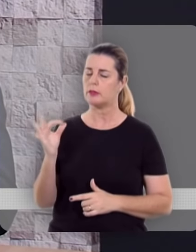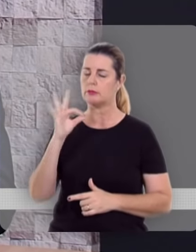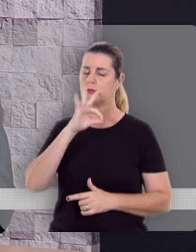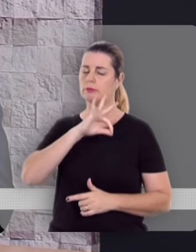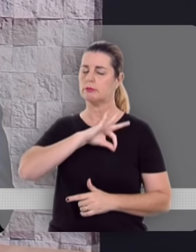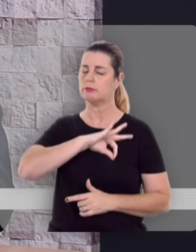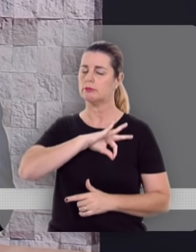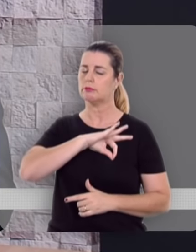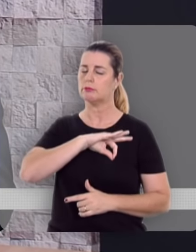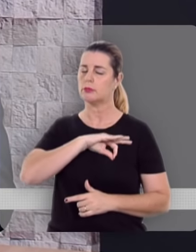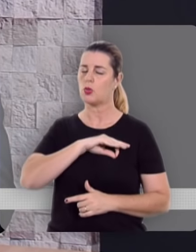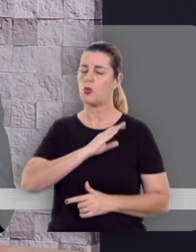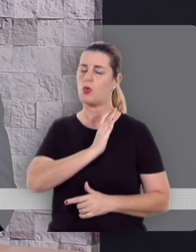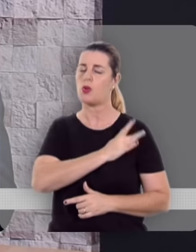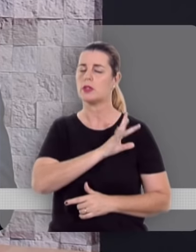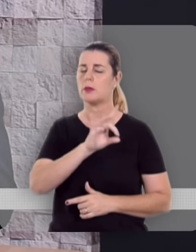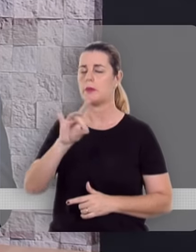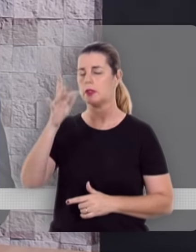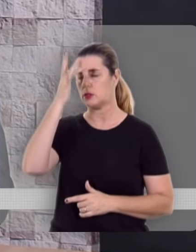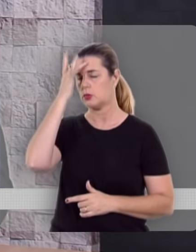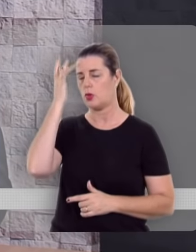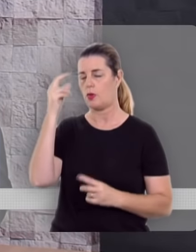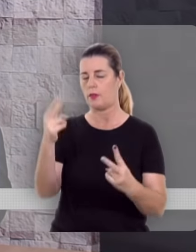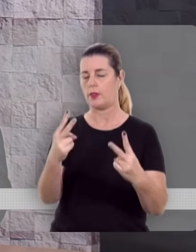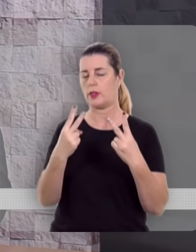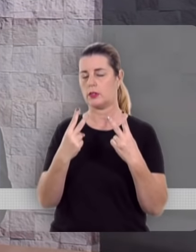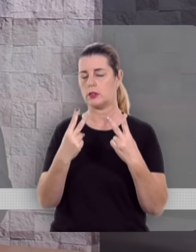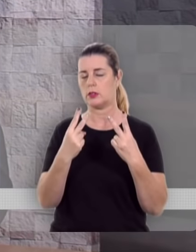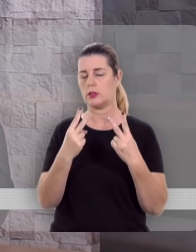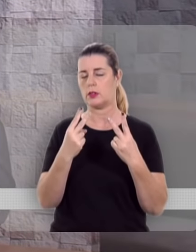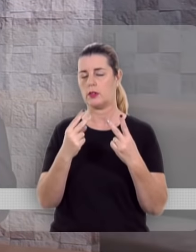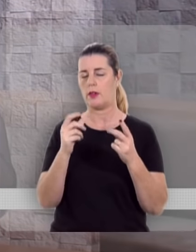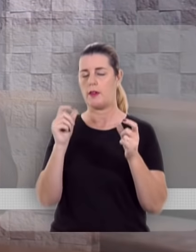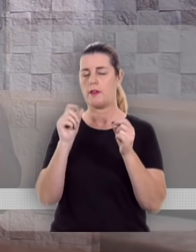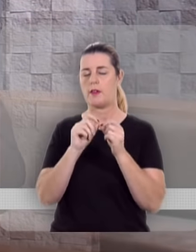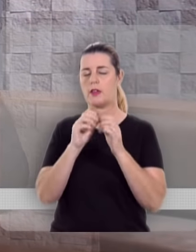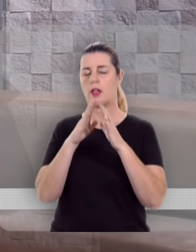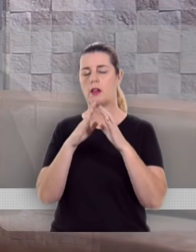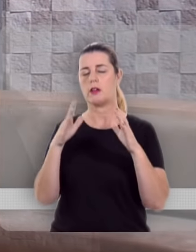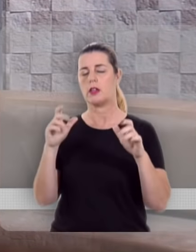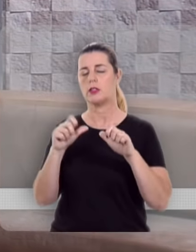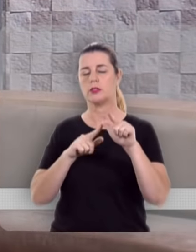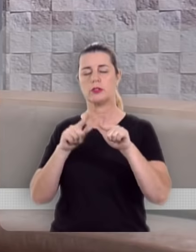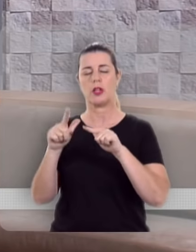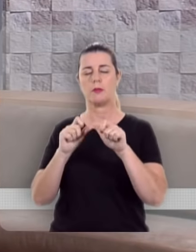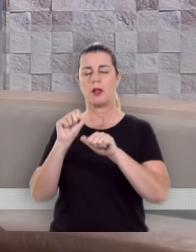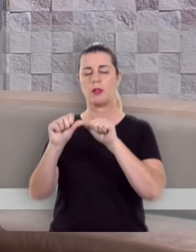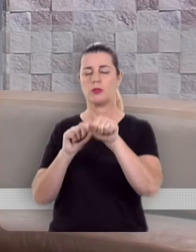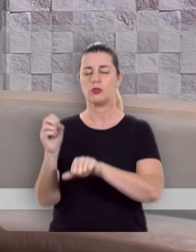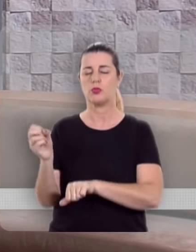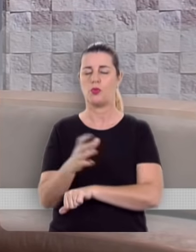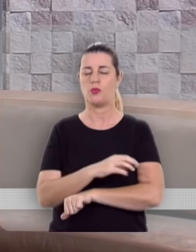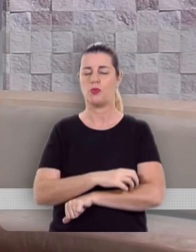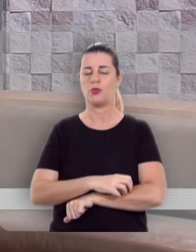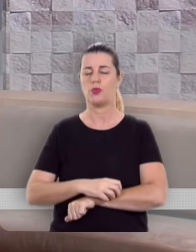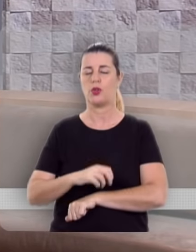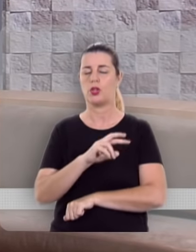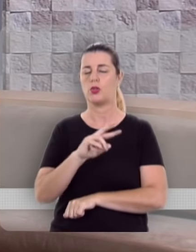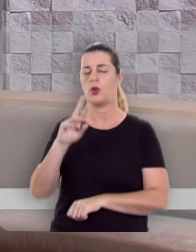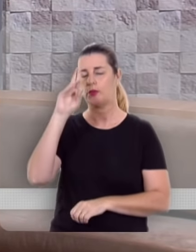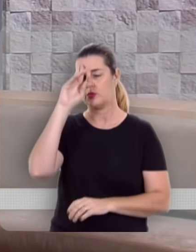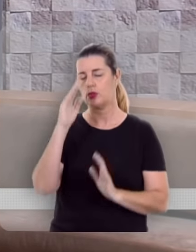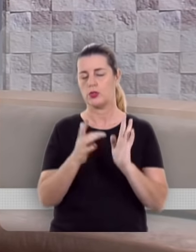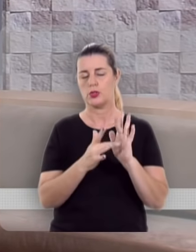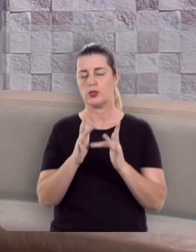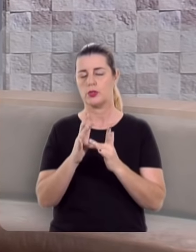esta palavra ao coração daqueles que estão nos assistindo, fazendo uma grande obra de restauração. Em nome